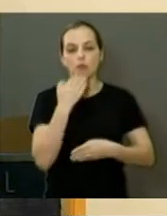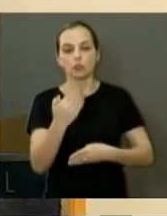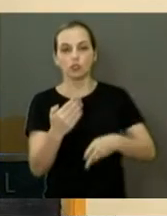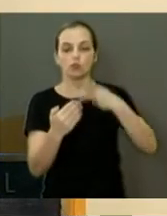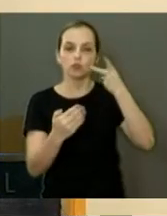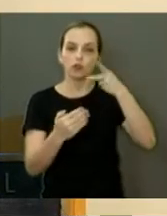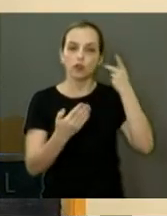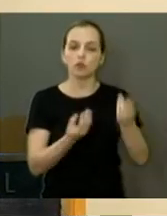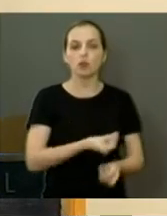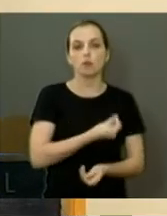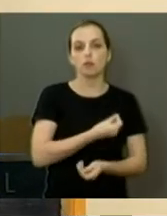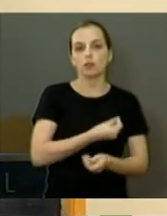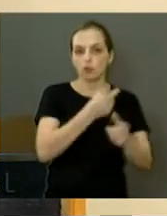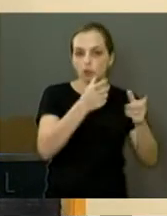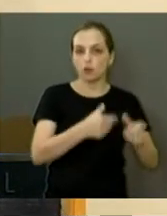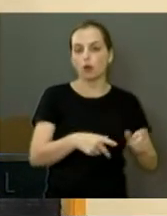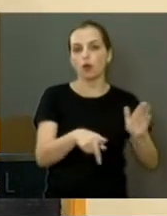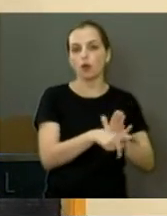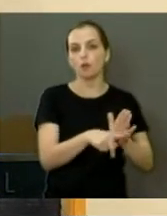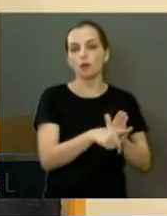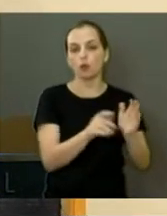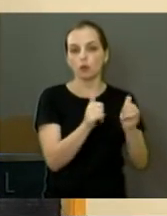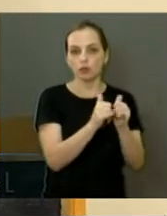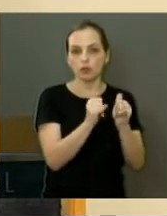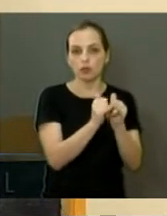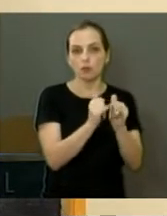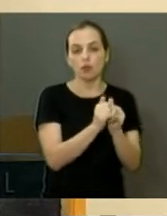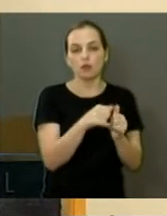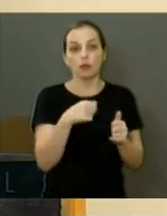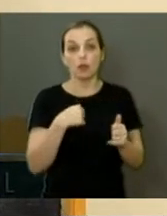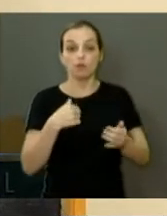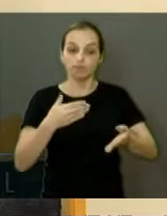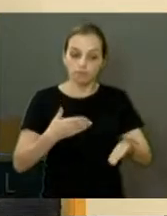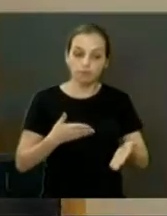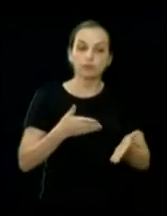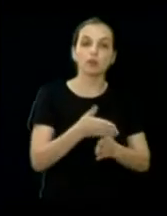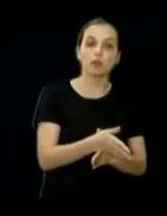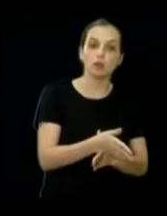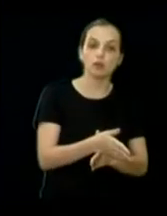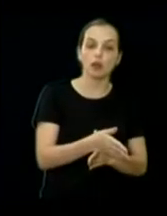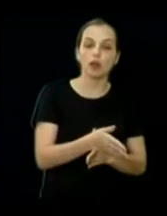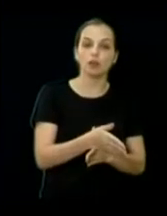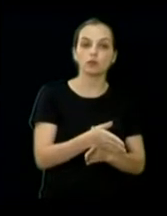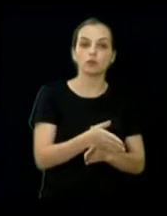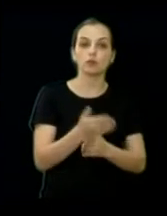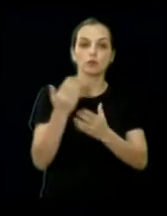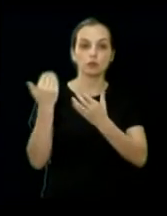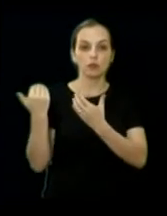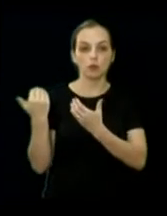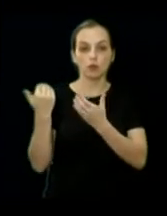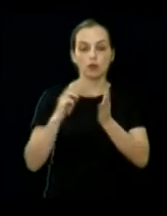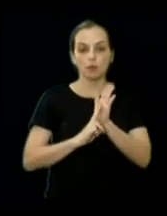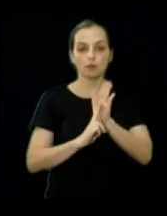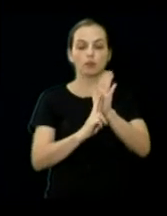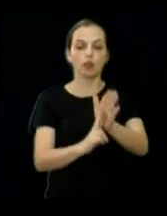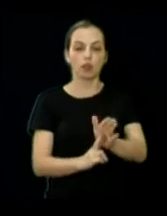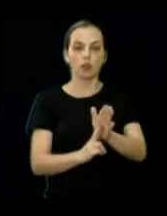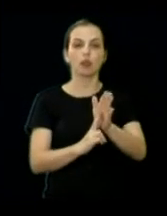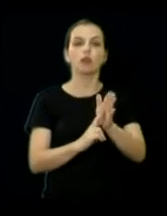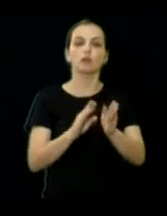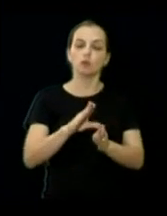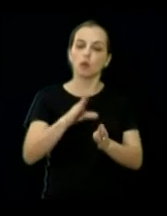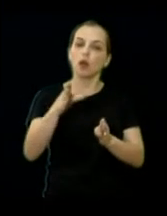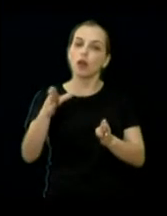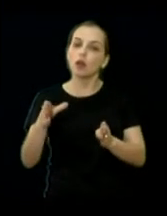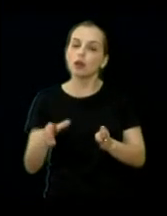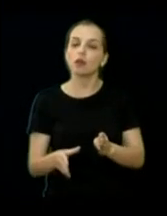estivesse presente no local, eu me sensibilizei, tomei a iniciativa de ir até na praça e representando a Câmara como um todo, ok? Em